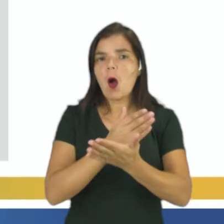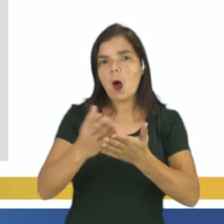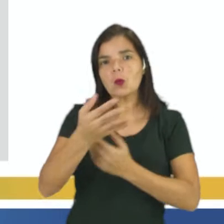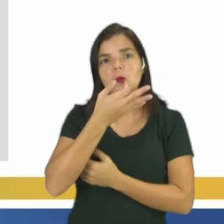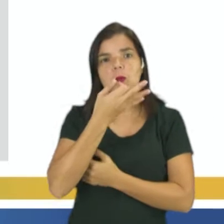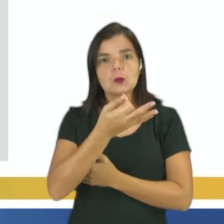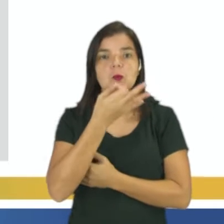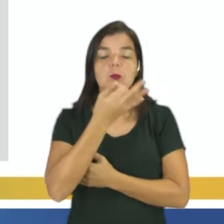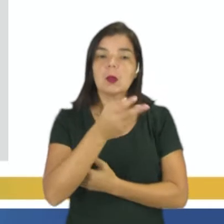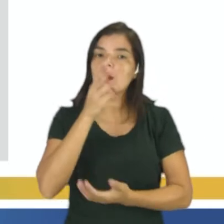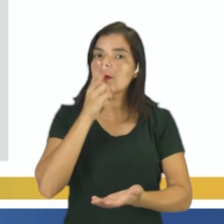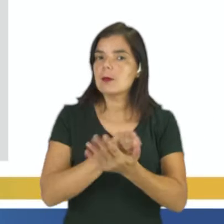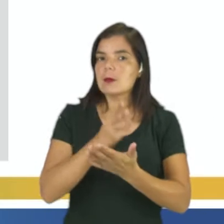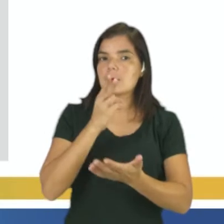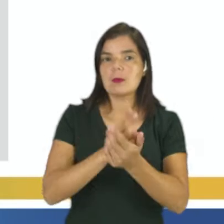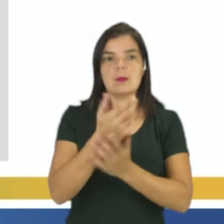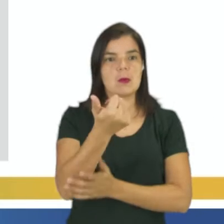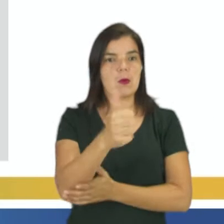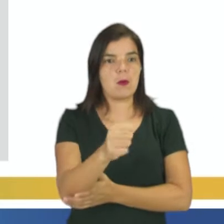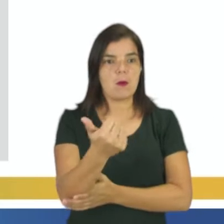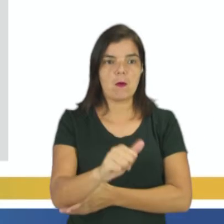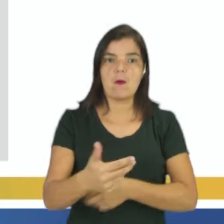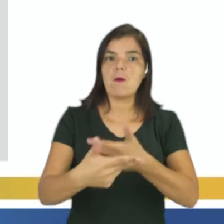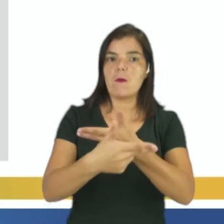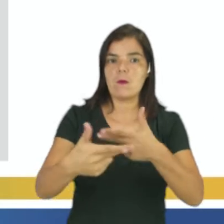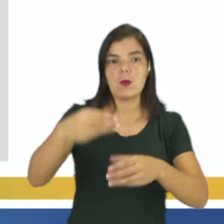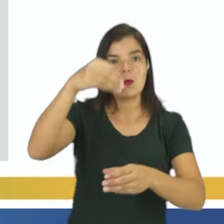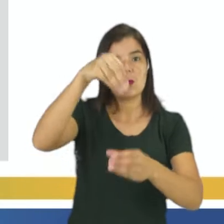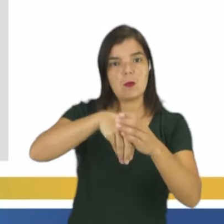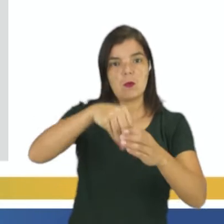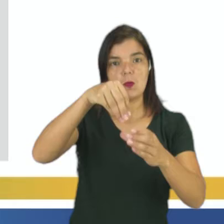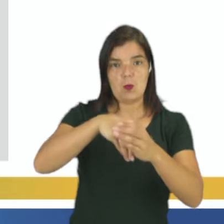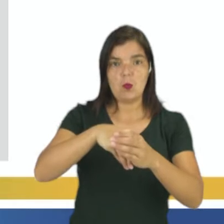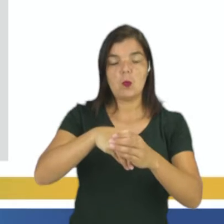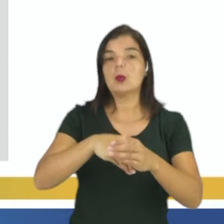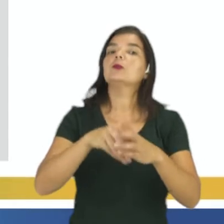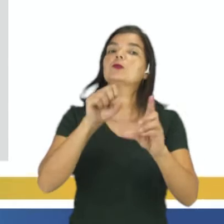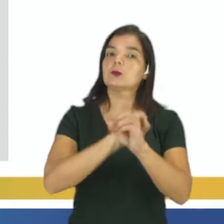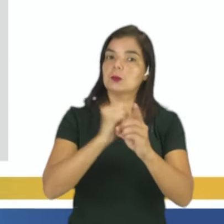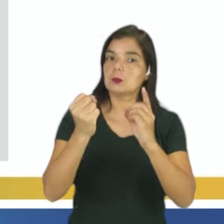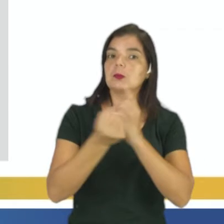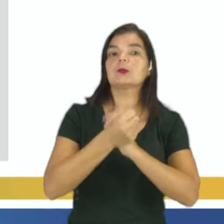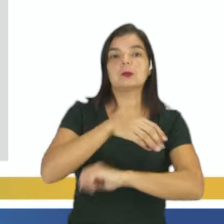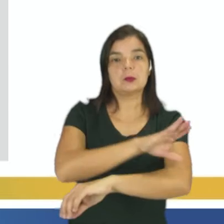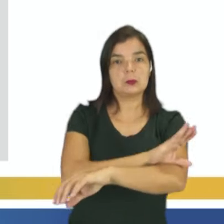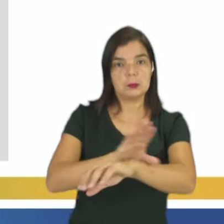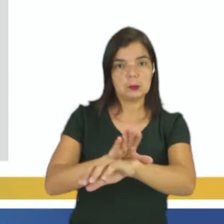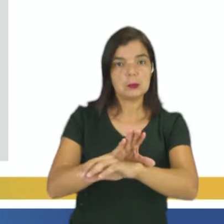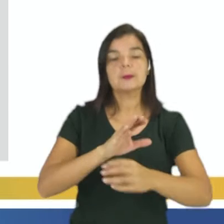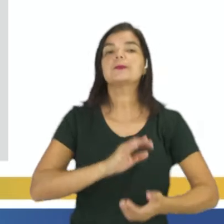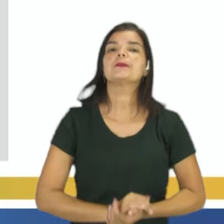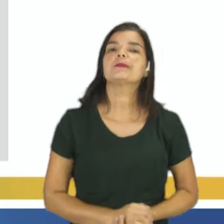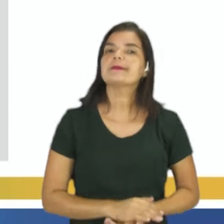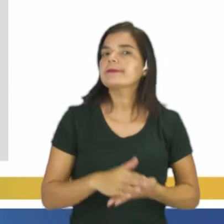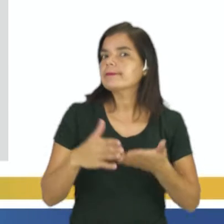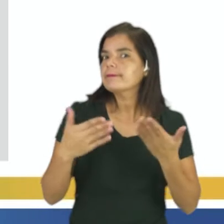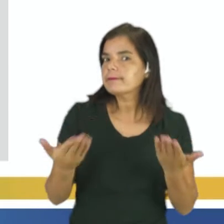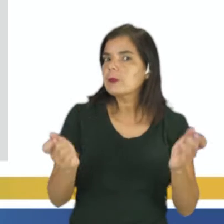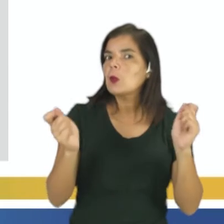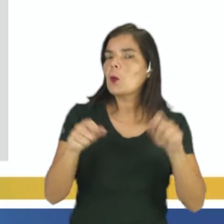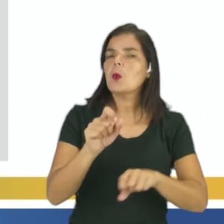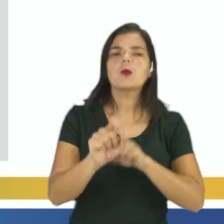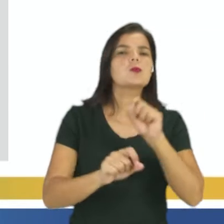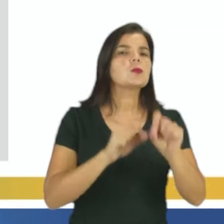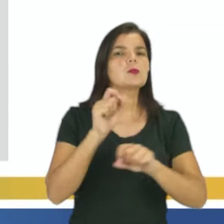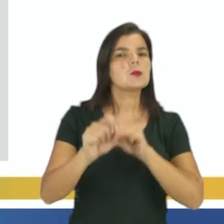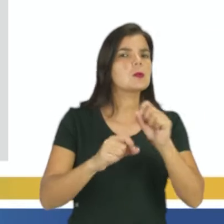argumento, sempre avaliando o objeto dentro da esfera sociocultural, tá bom? Então, pode ser o